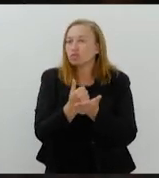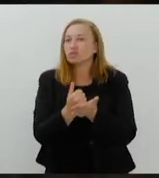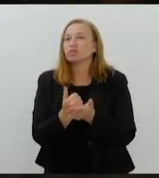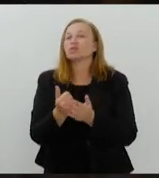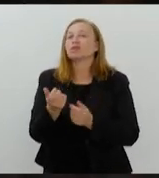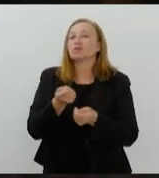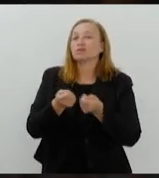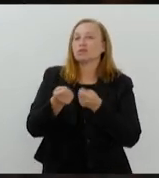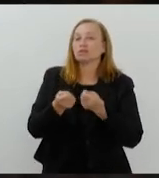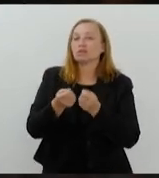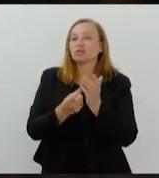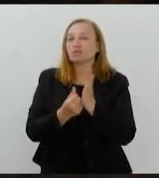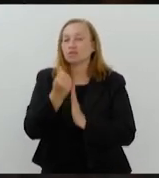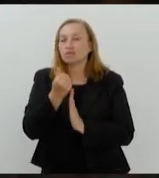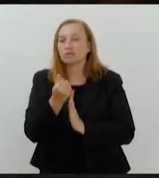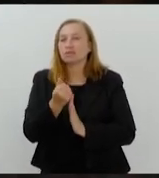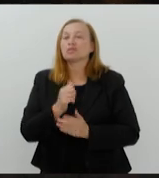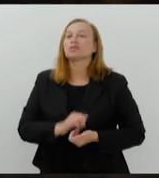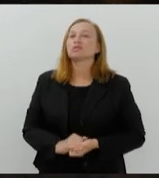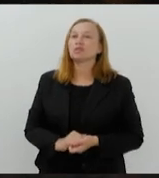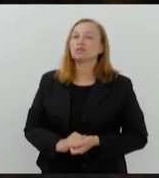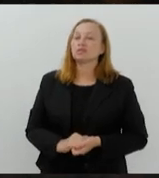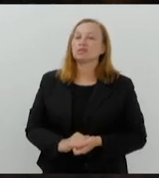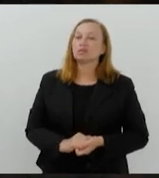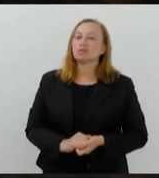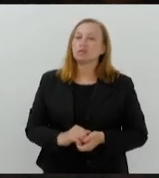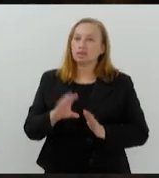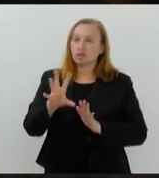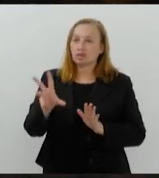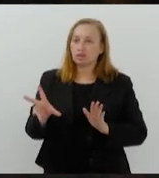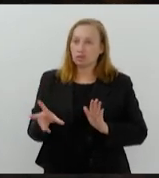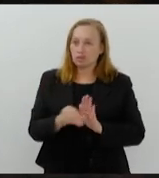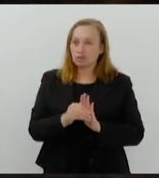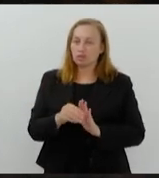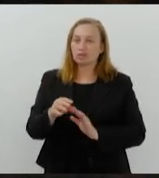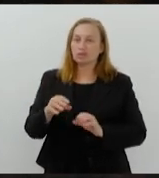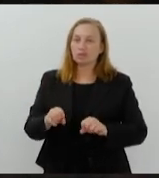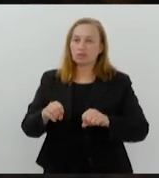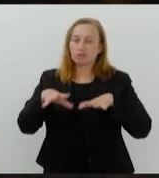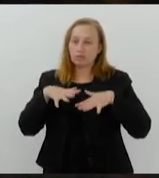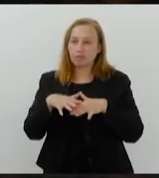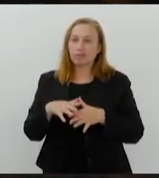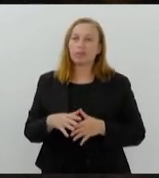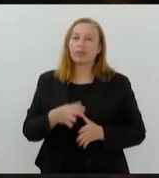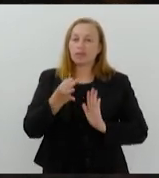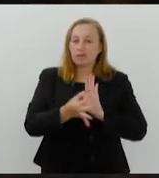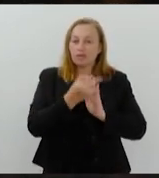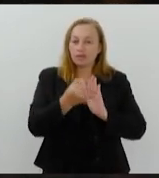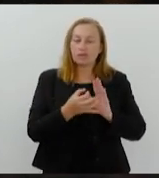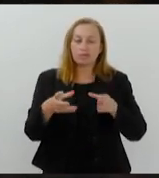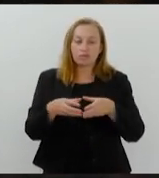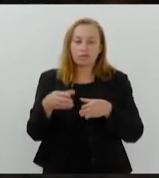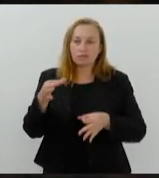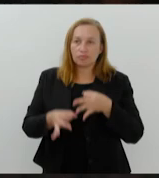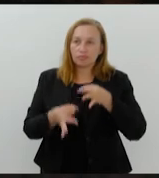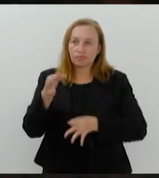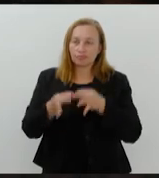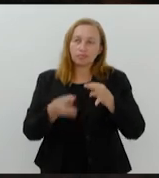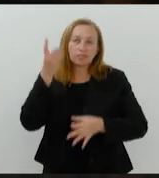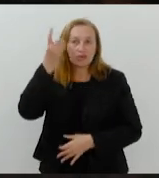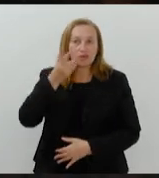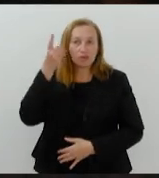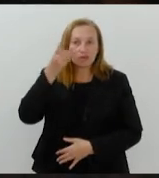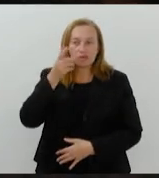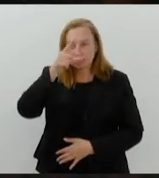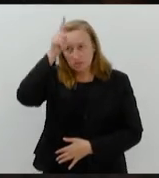de Orçamento, Finanças, Fiscalização Financeira e Controle, as emendas de plenário. Para emitir parecer pela Comissão de Constituição e Justiça, deputado